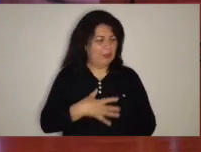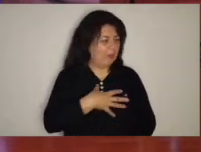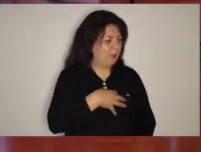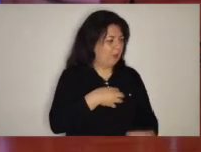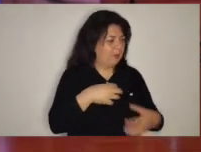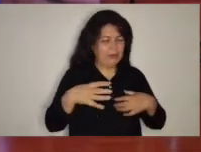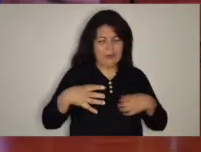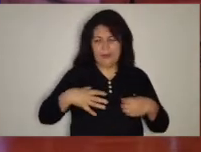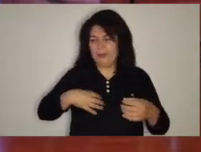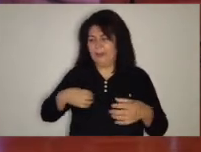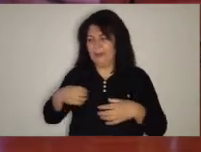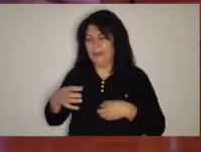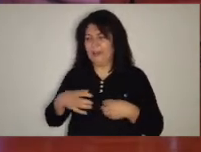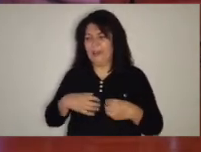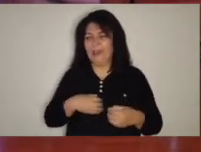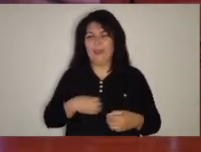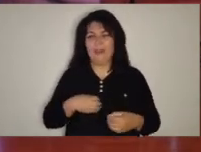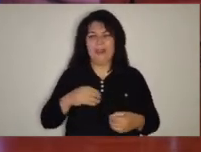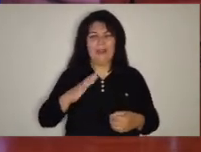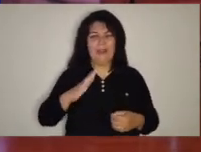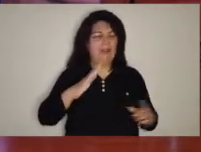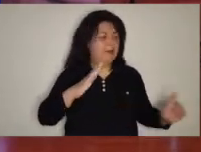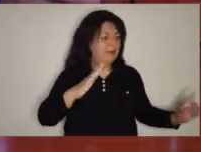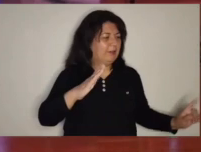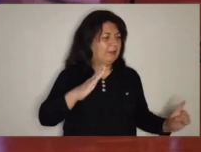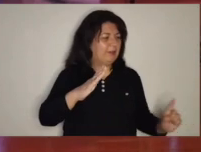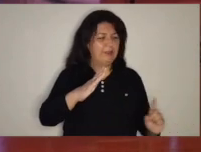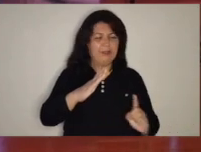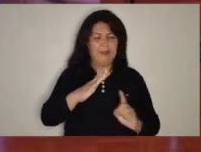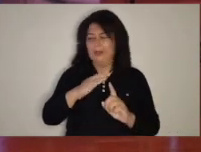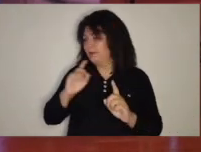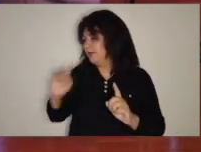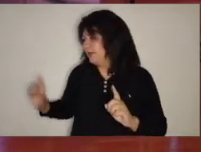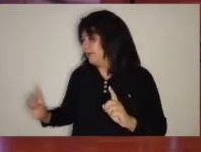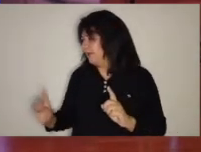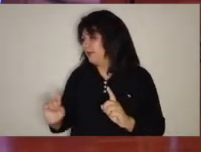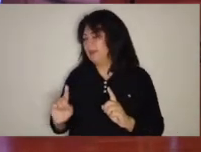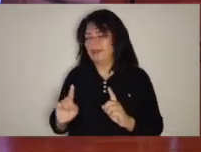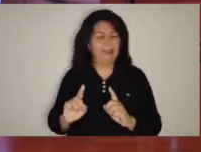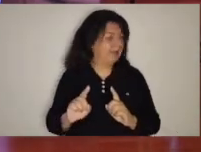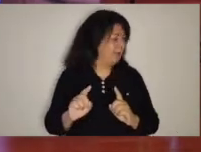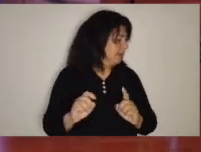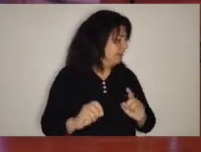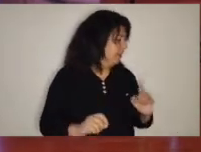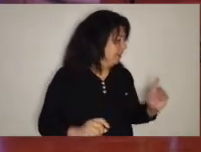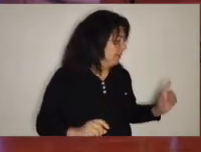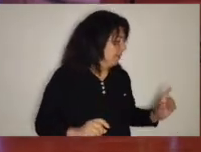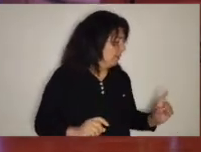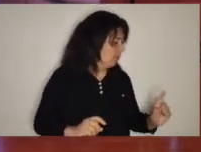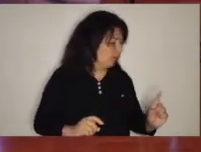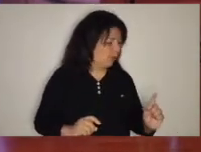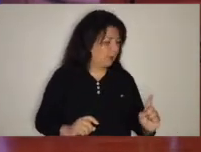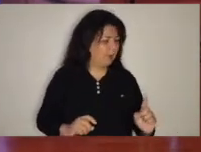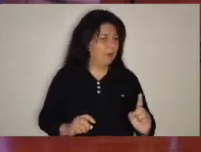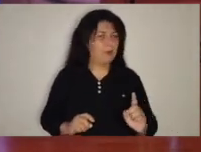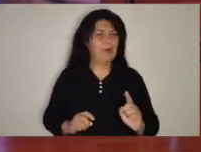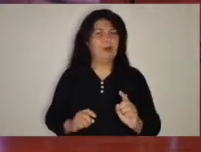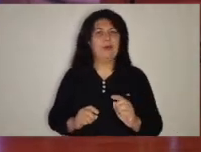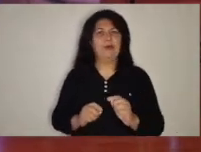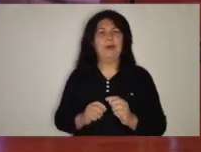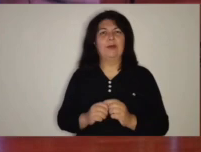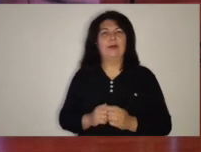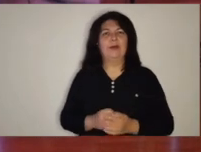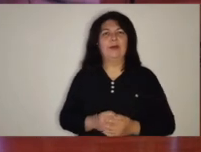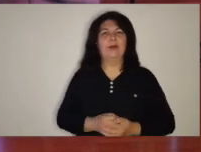Os filhos já estão chegando aqui.